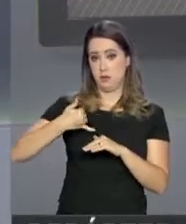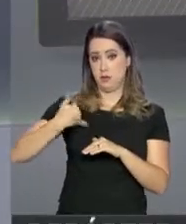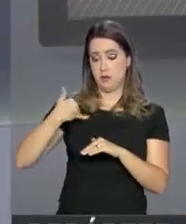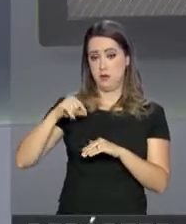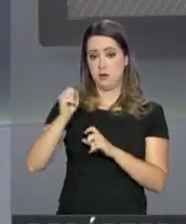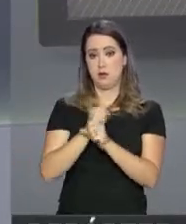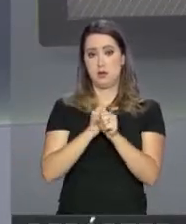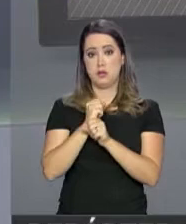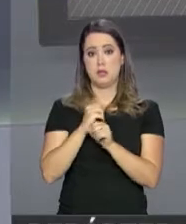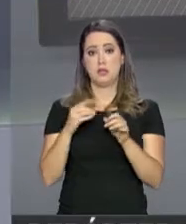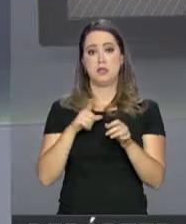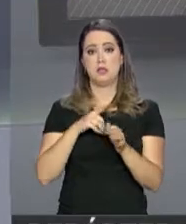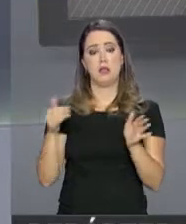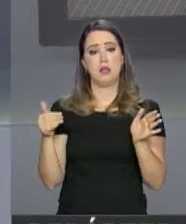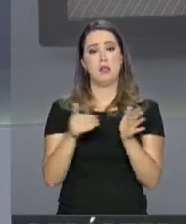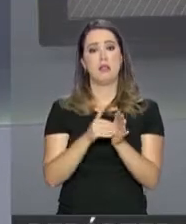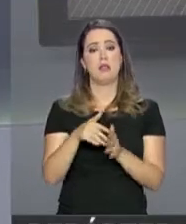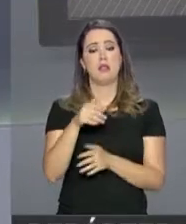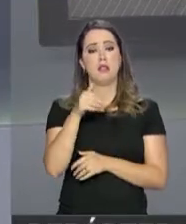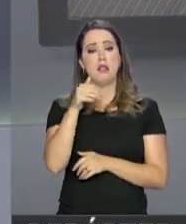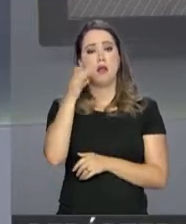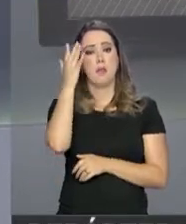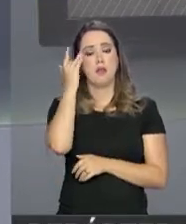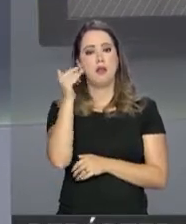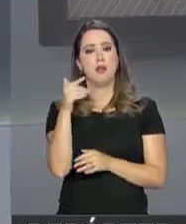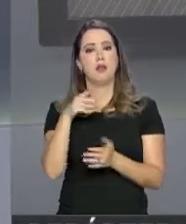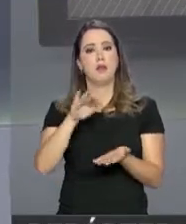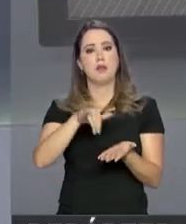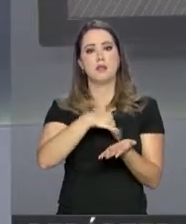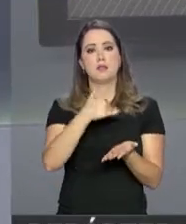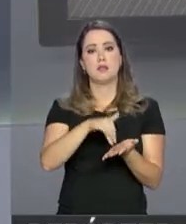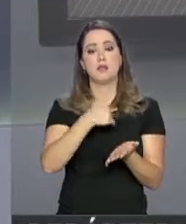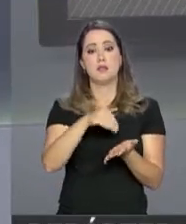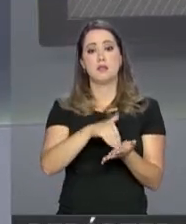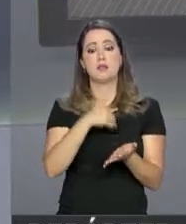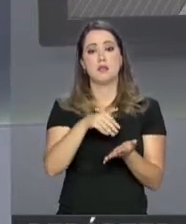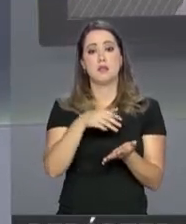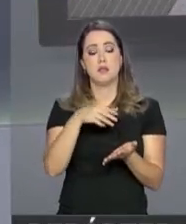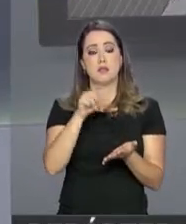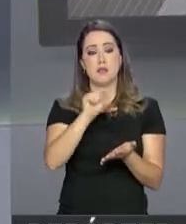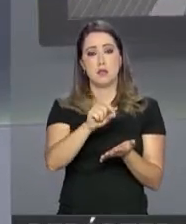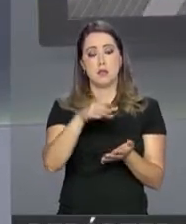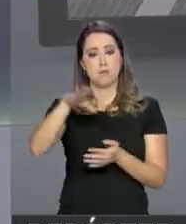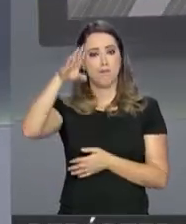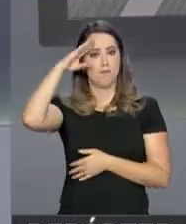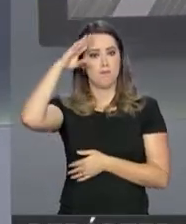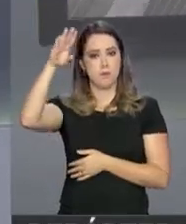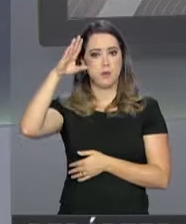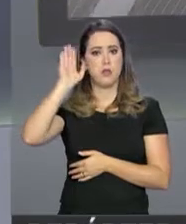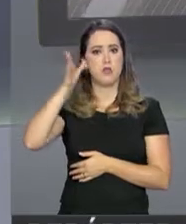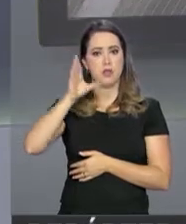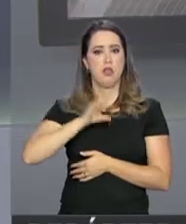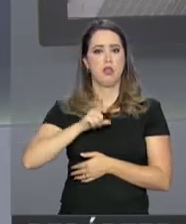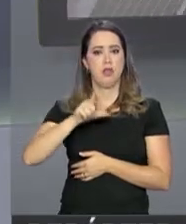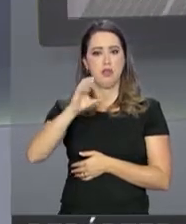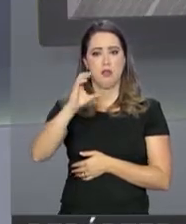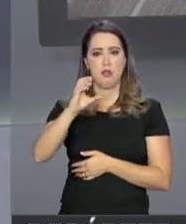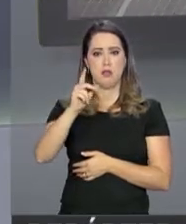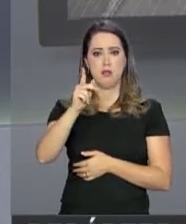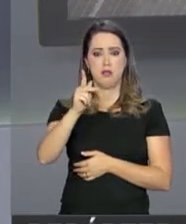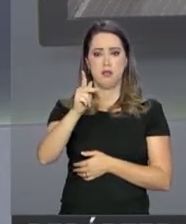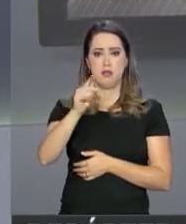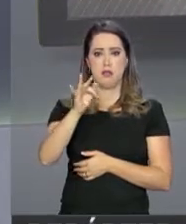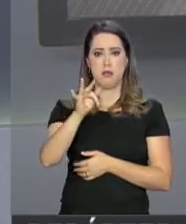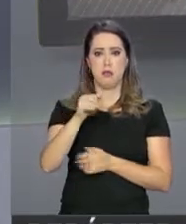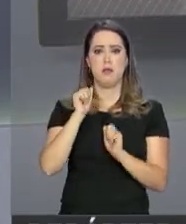este ano têm até amanhã, dia 30, para fazer o alistamento militar obrigatório. E atenção, quem já tem o CPF deve se